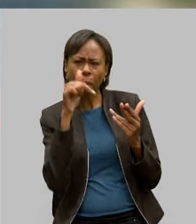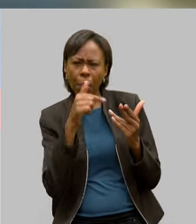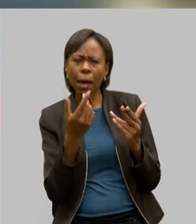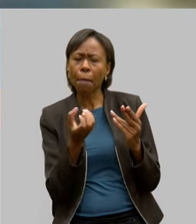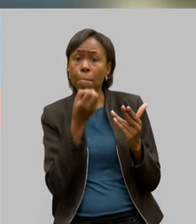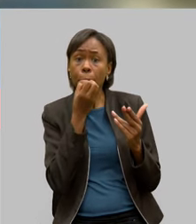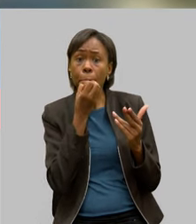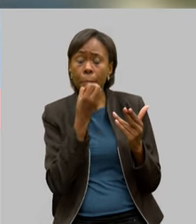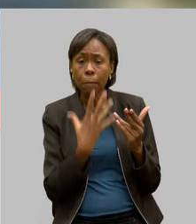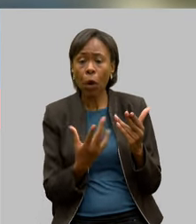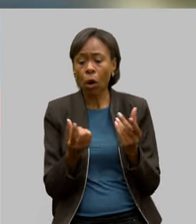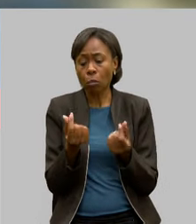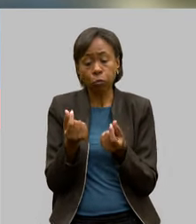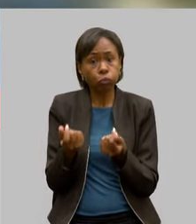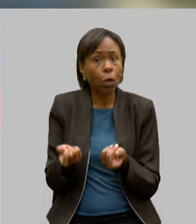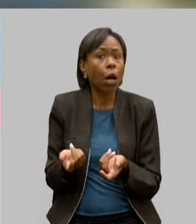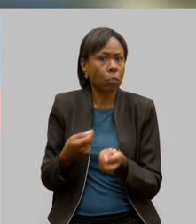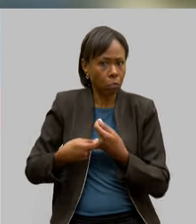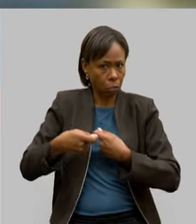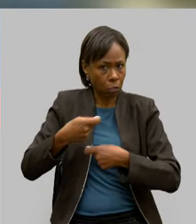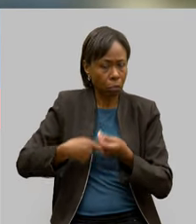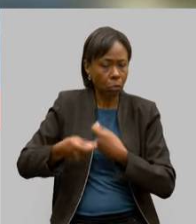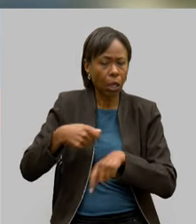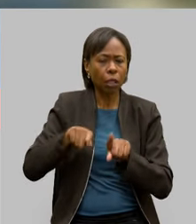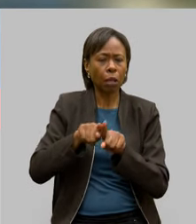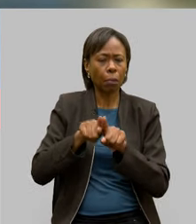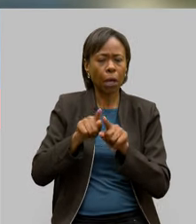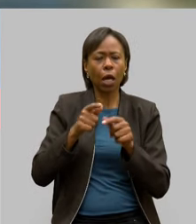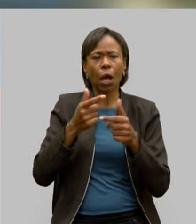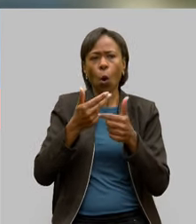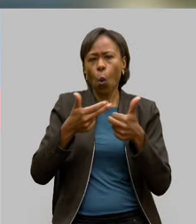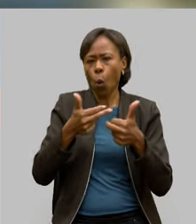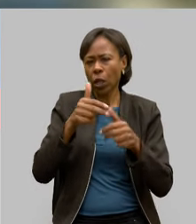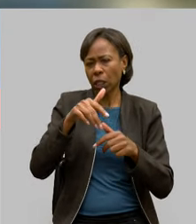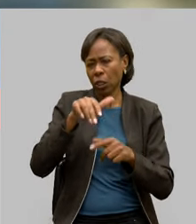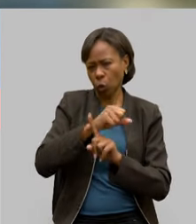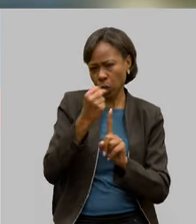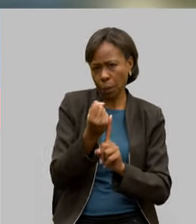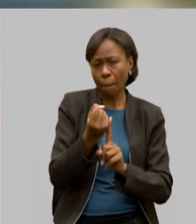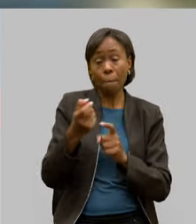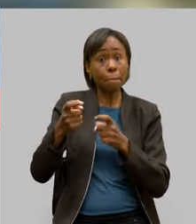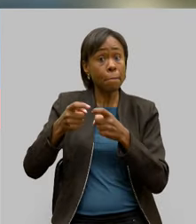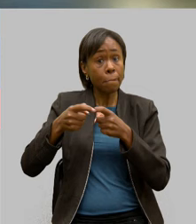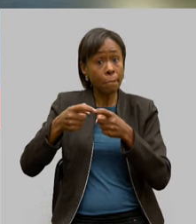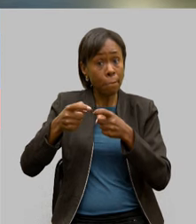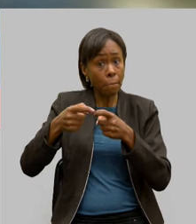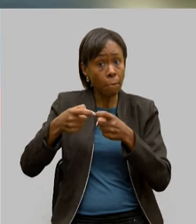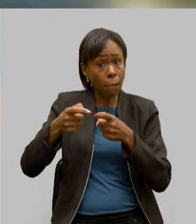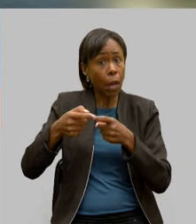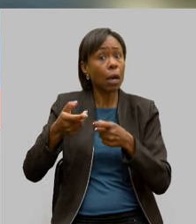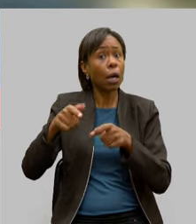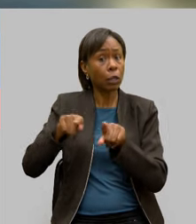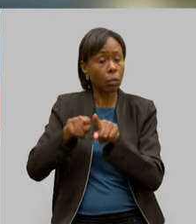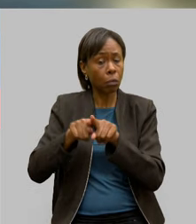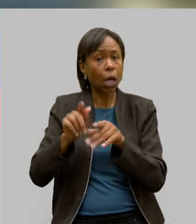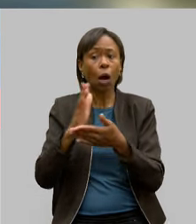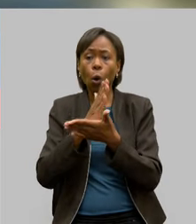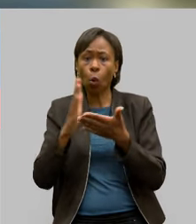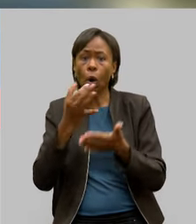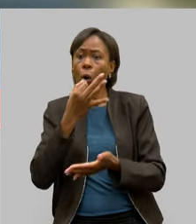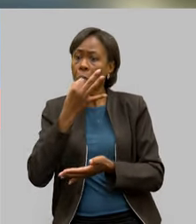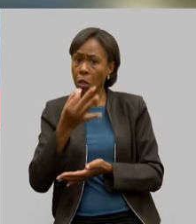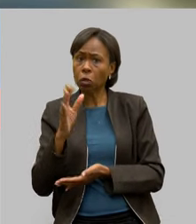e sem falar da questão social e médica aí que nós vimos depoimentos aí de de pessoas né E quanto que as pessoas